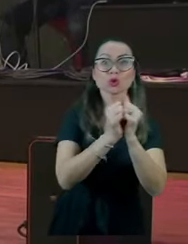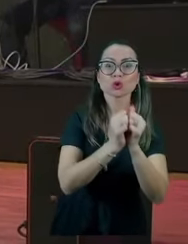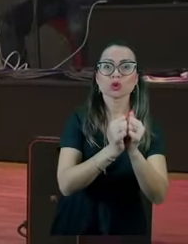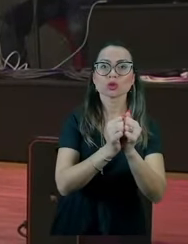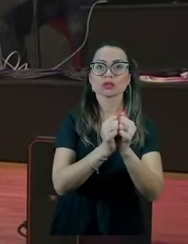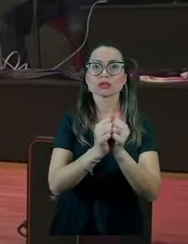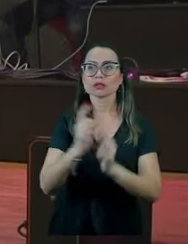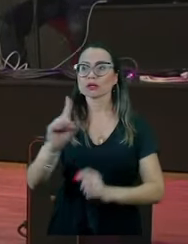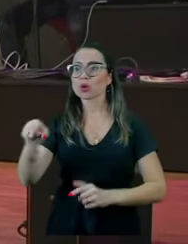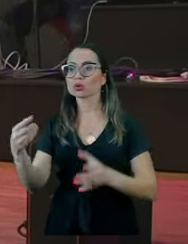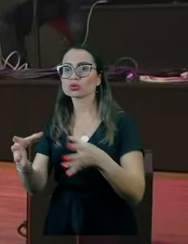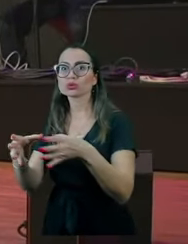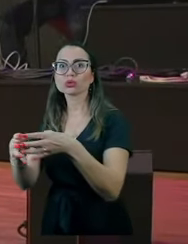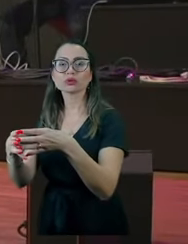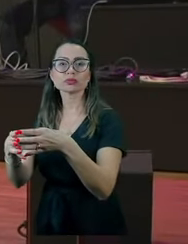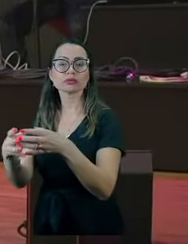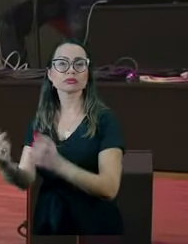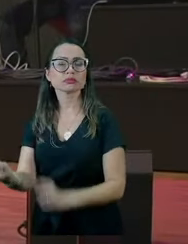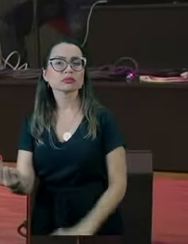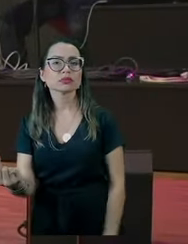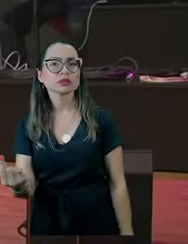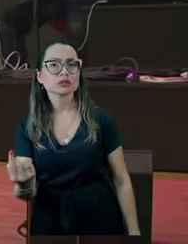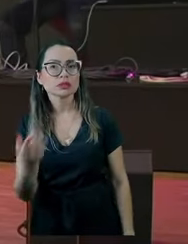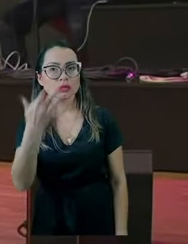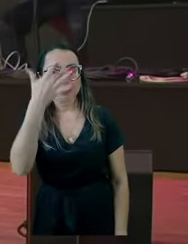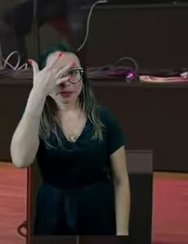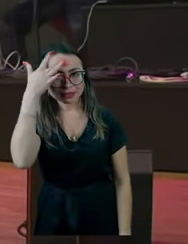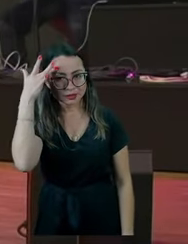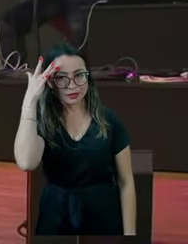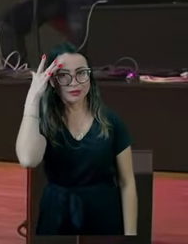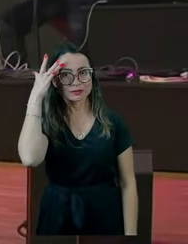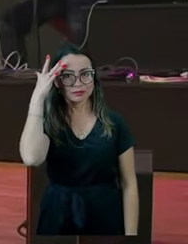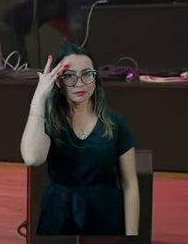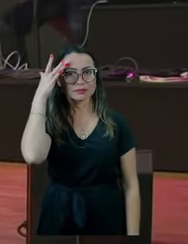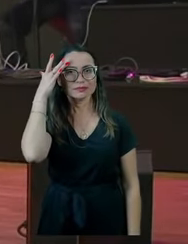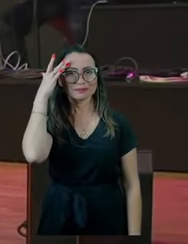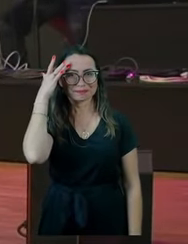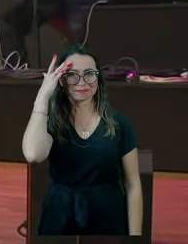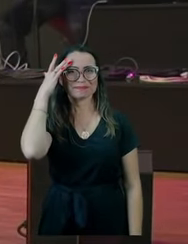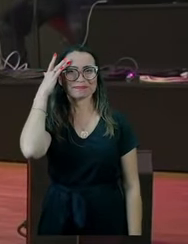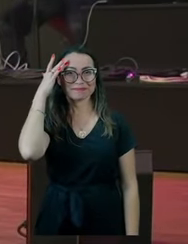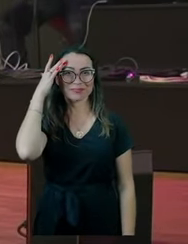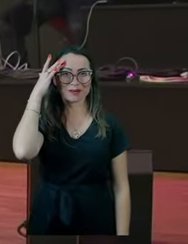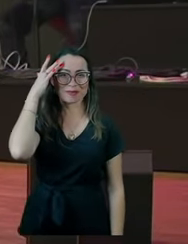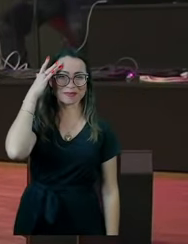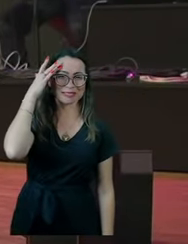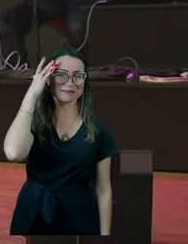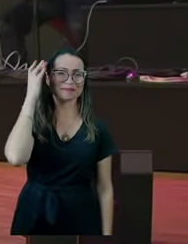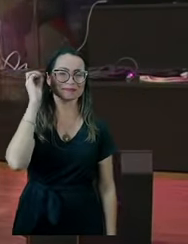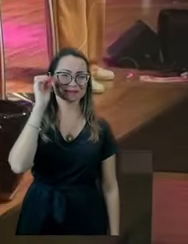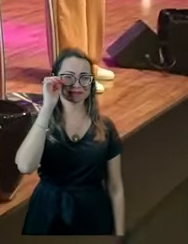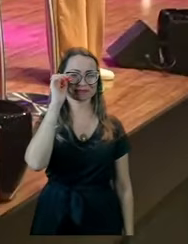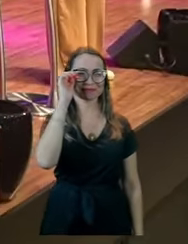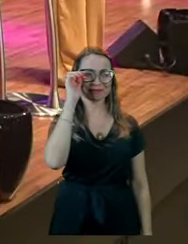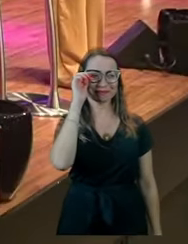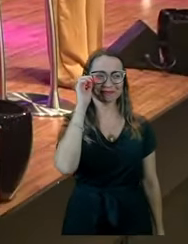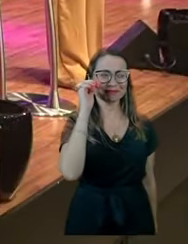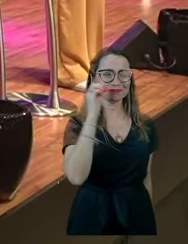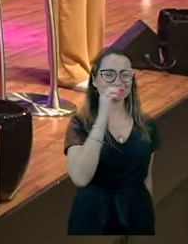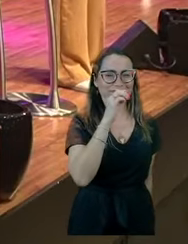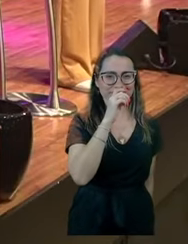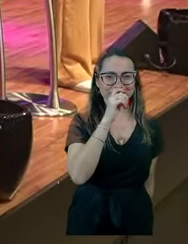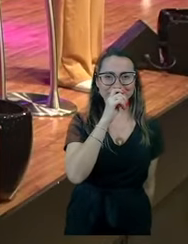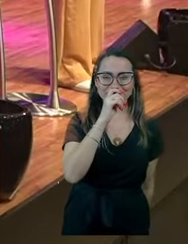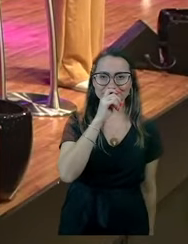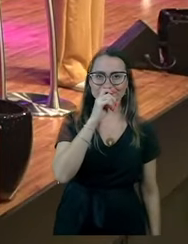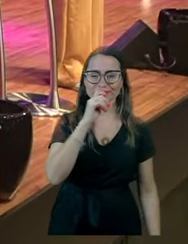queria lançar um desafio. Aquelas que são fáceis de se relacionar, procurem quem você não conhece. E você que tem